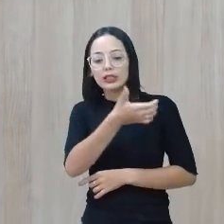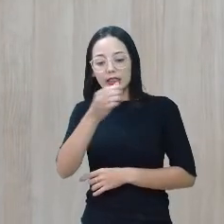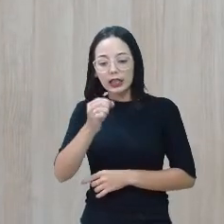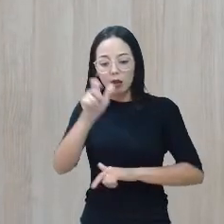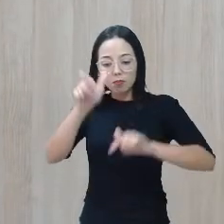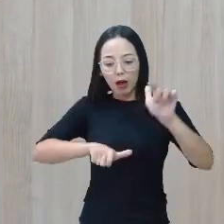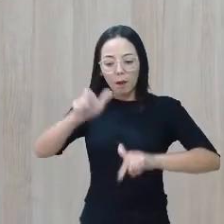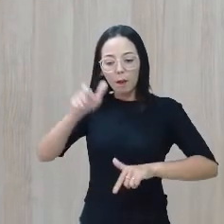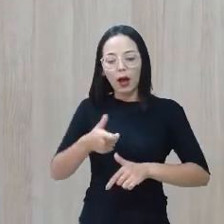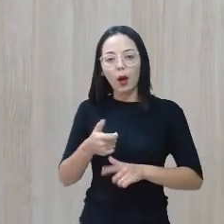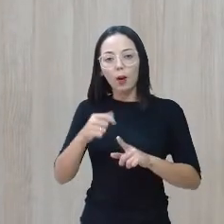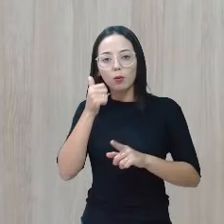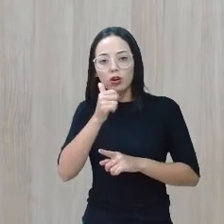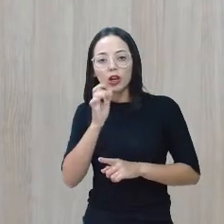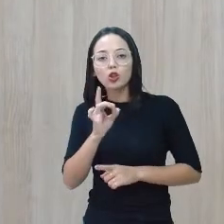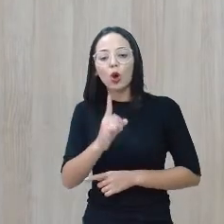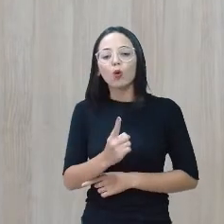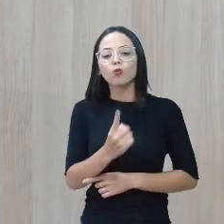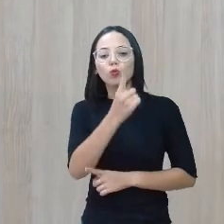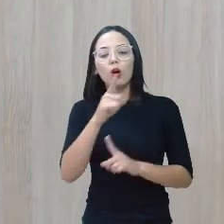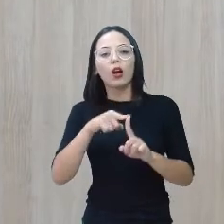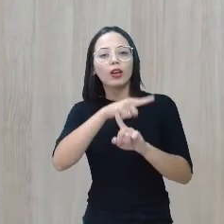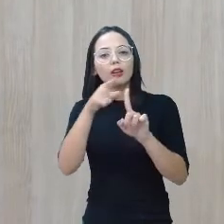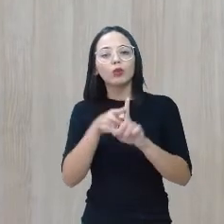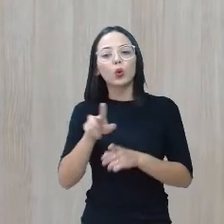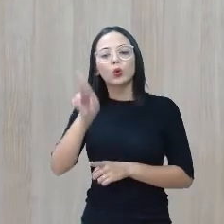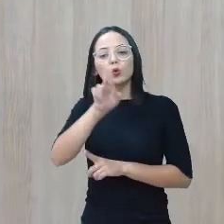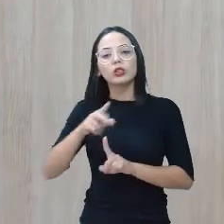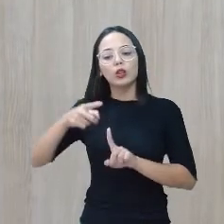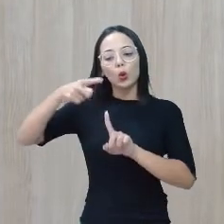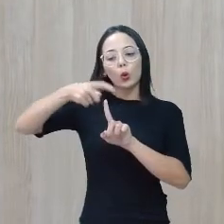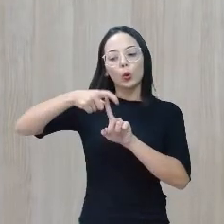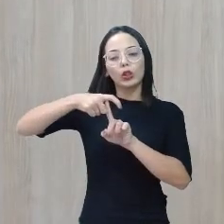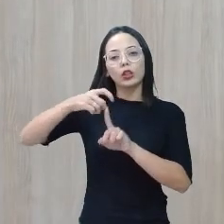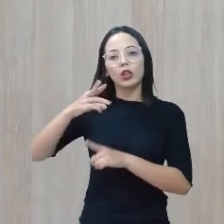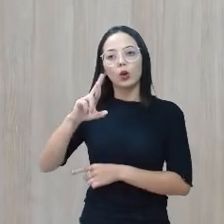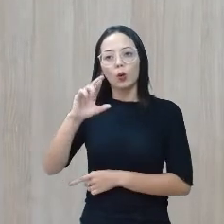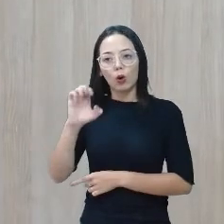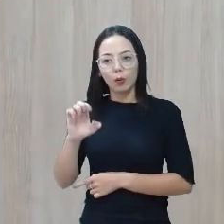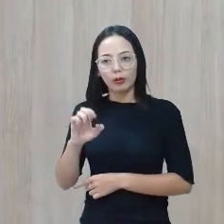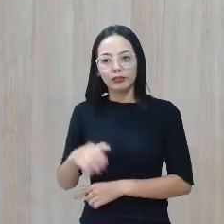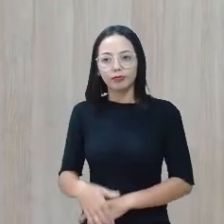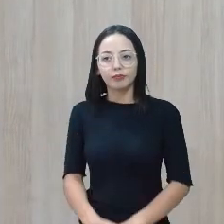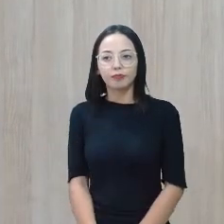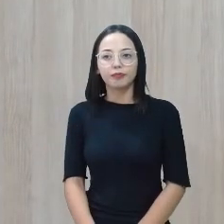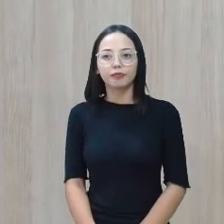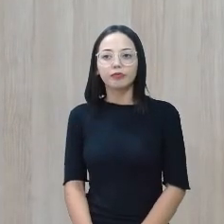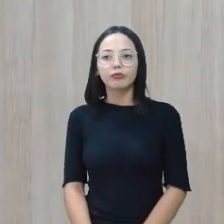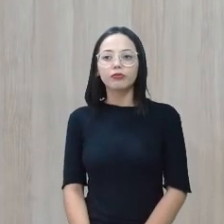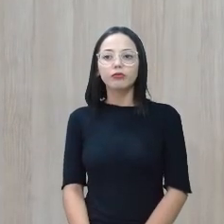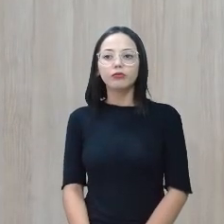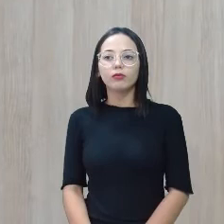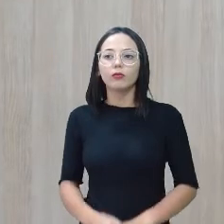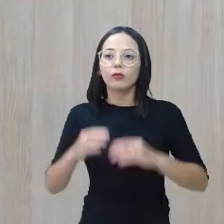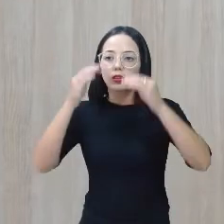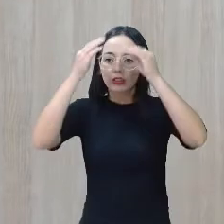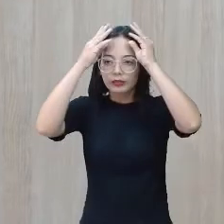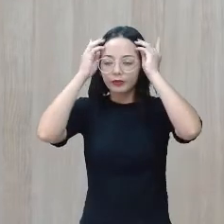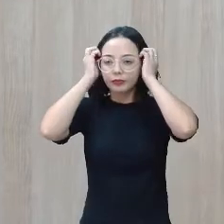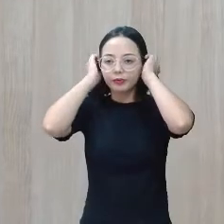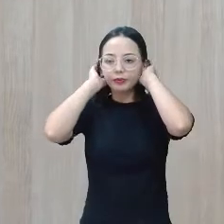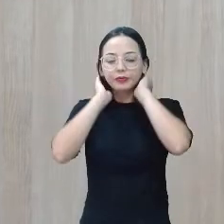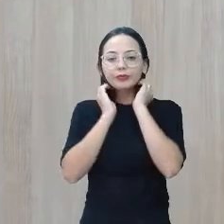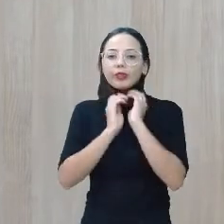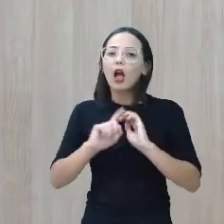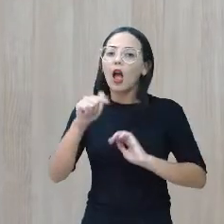mulheres engravidaram usando o DIU de cobre, um método eficaz contra a gravidez. É